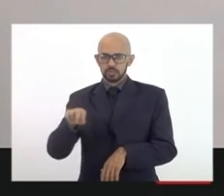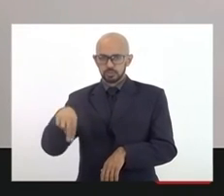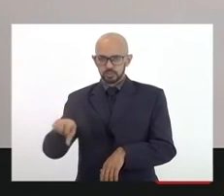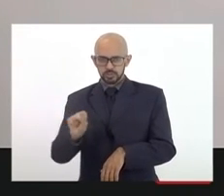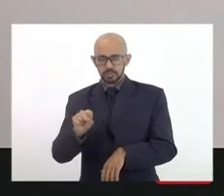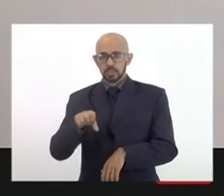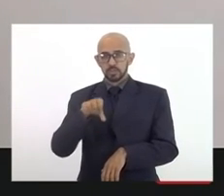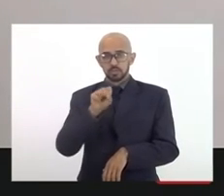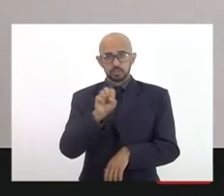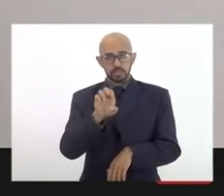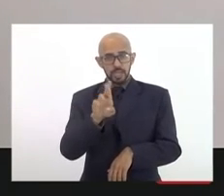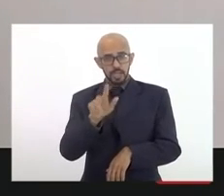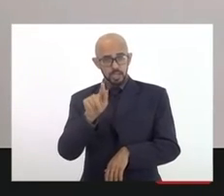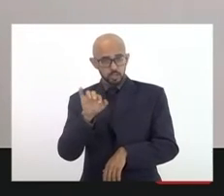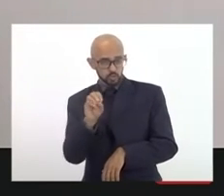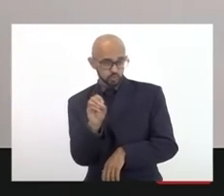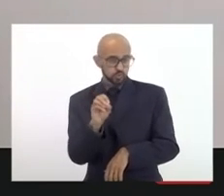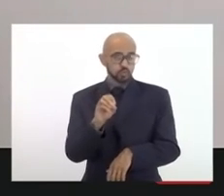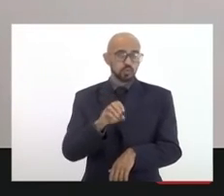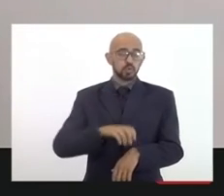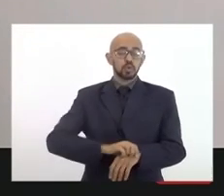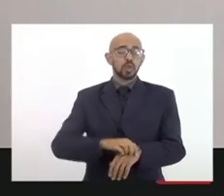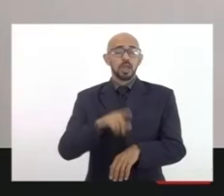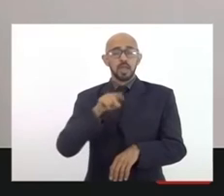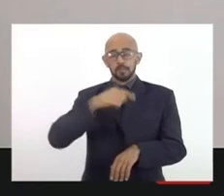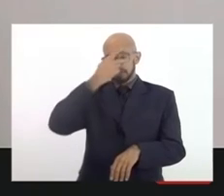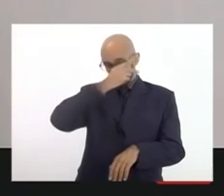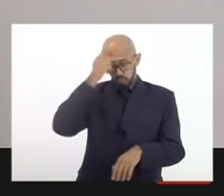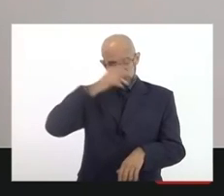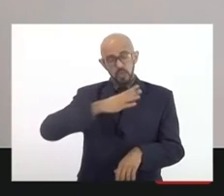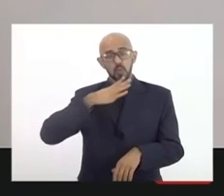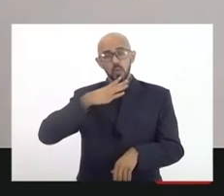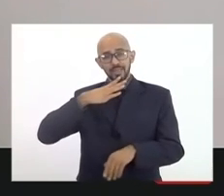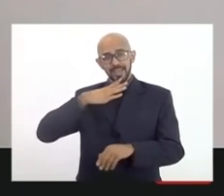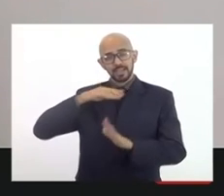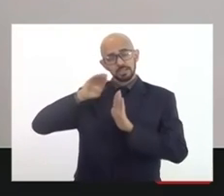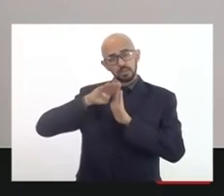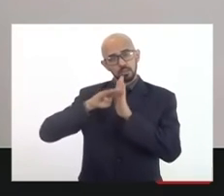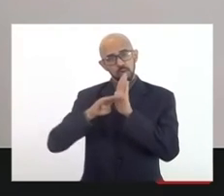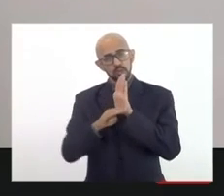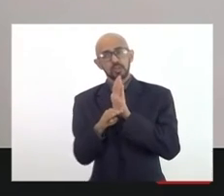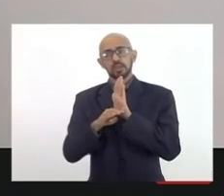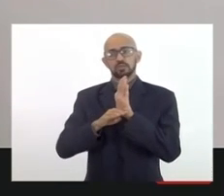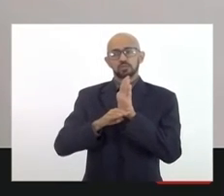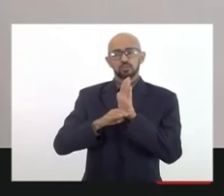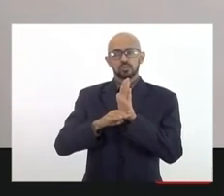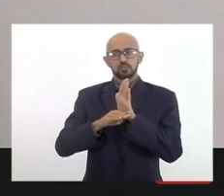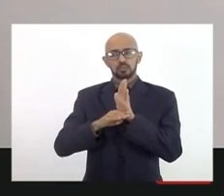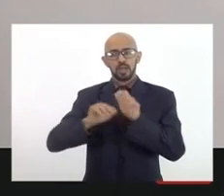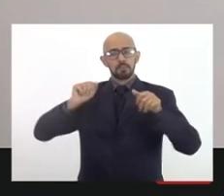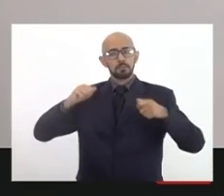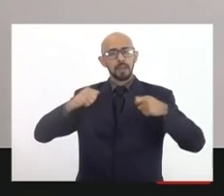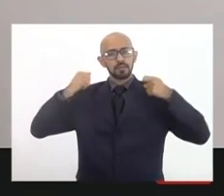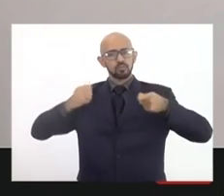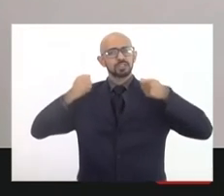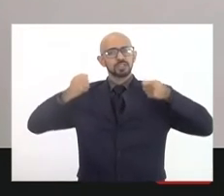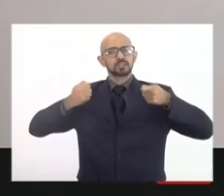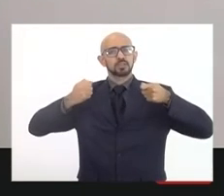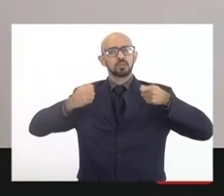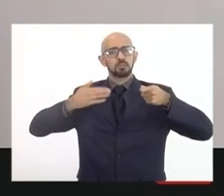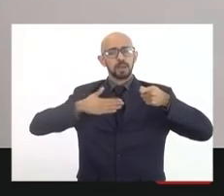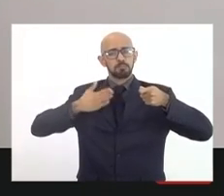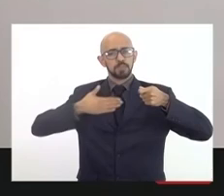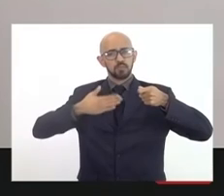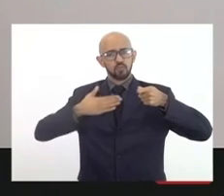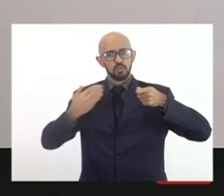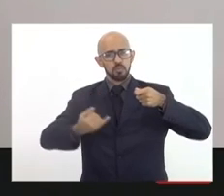pessoas que conhecem do processo. Manifestação do IBP foi, para mim, fantástica, porque ele tem